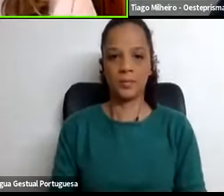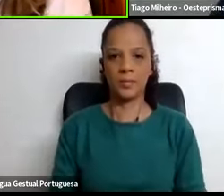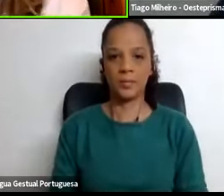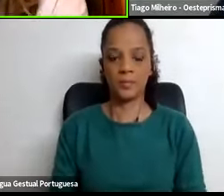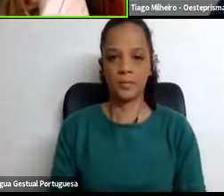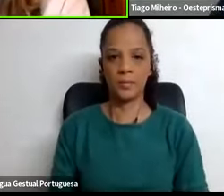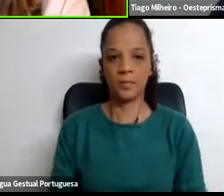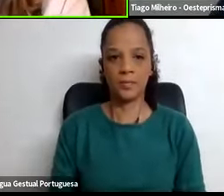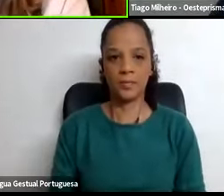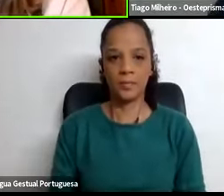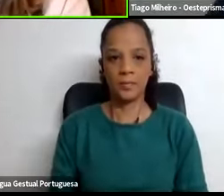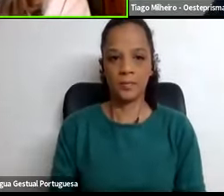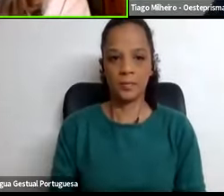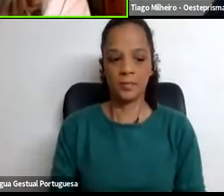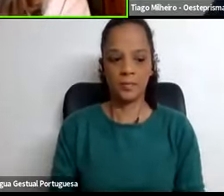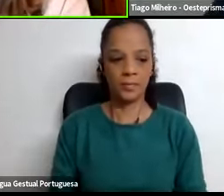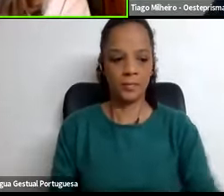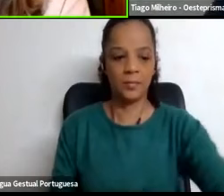Thank you.